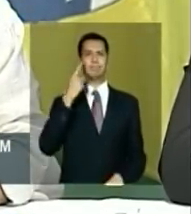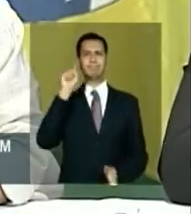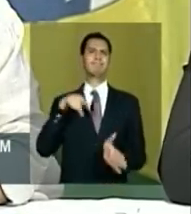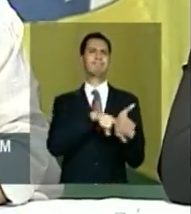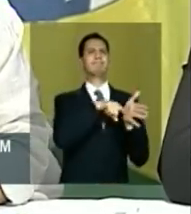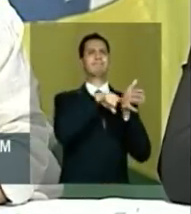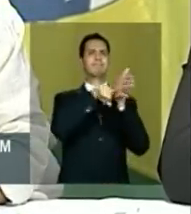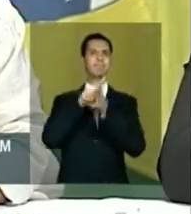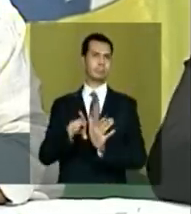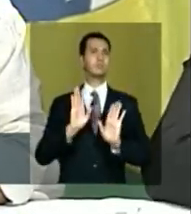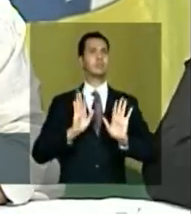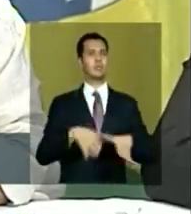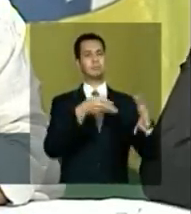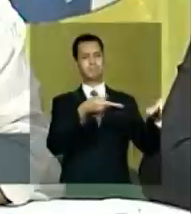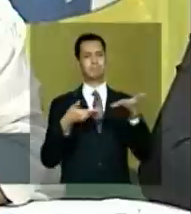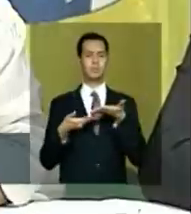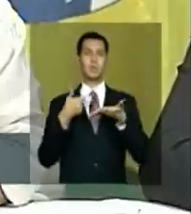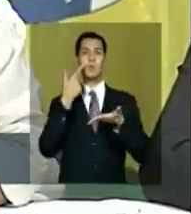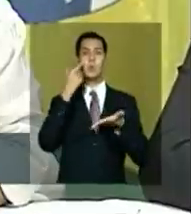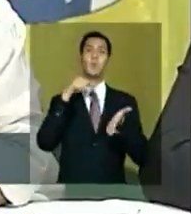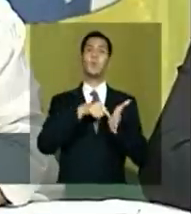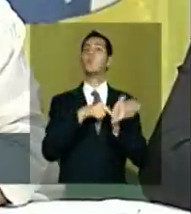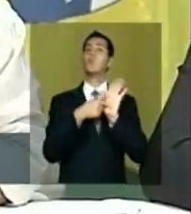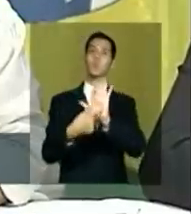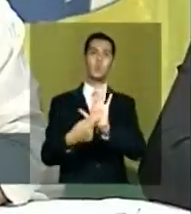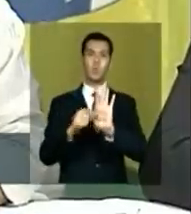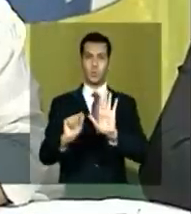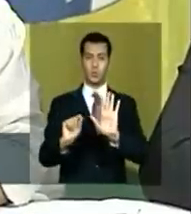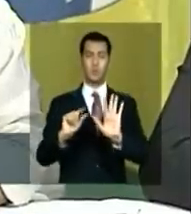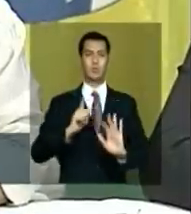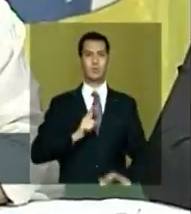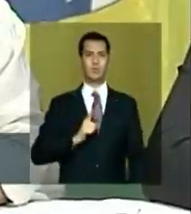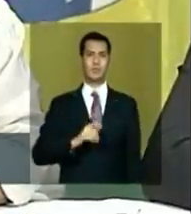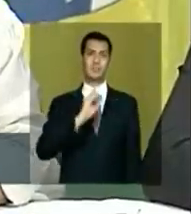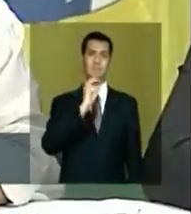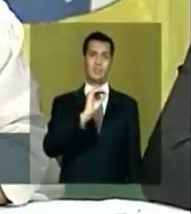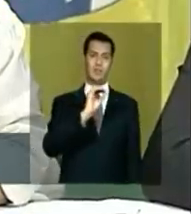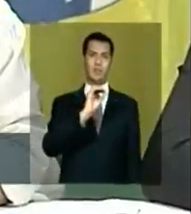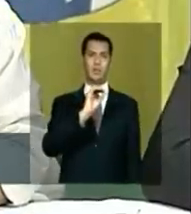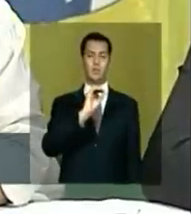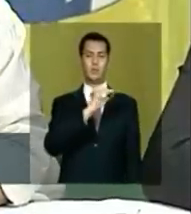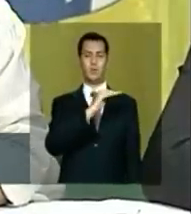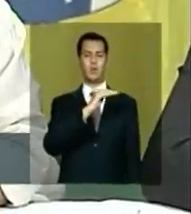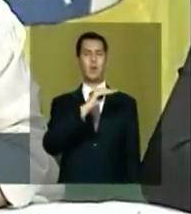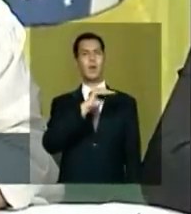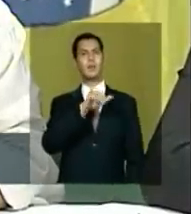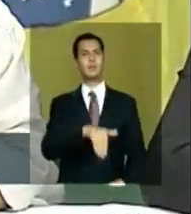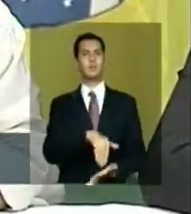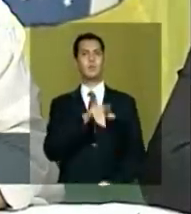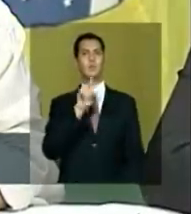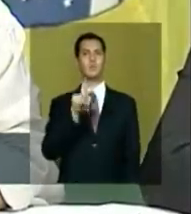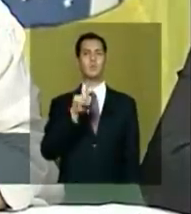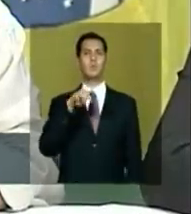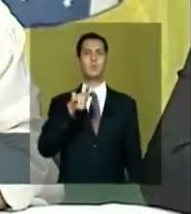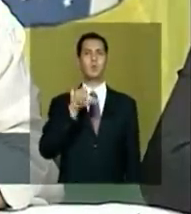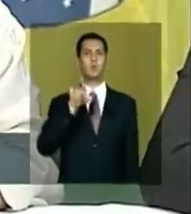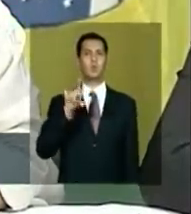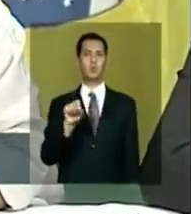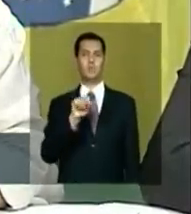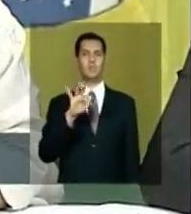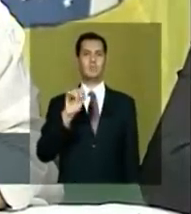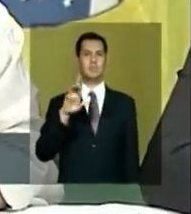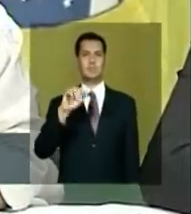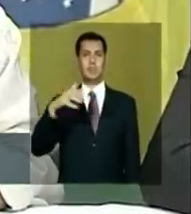seguinte de de zero a menos de um módulo fiscal nós temos